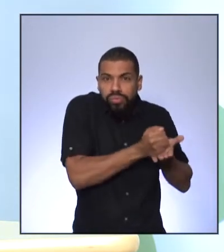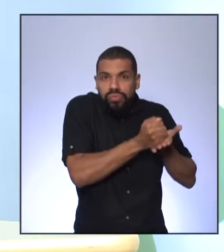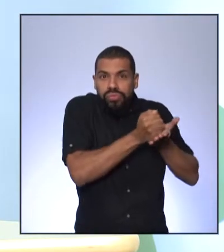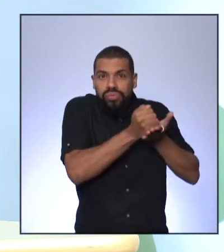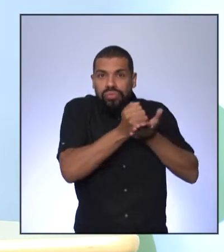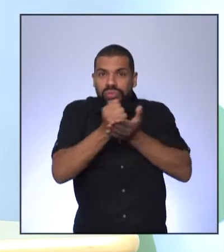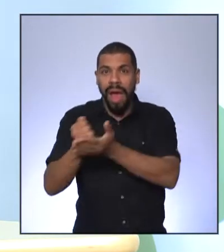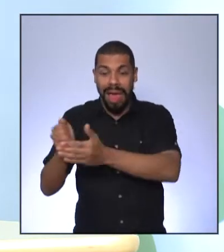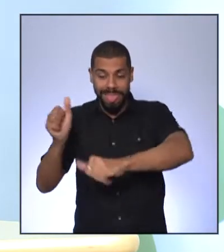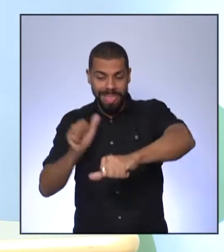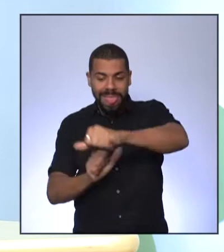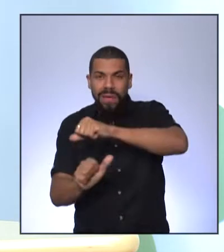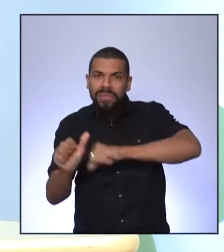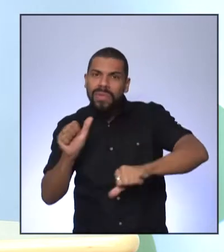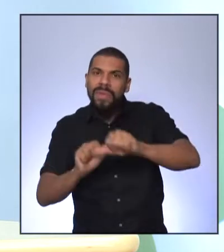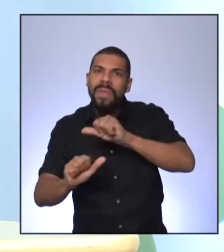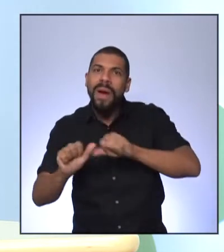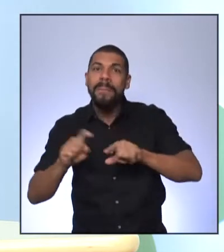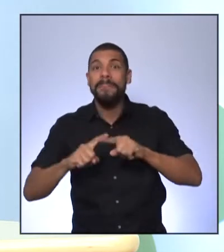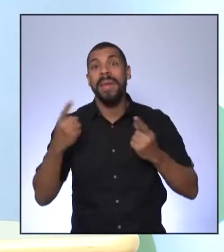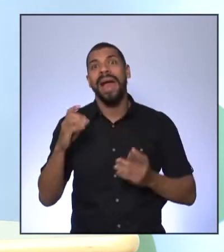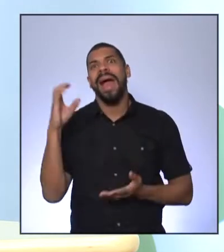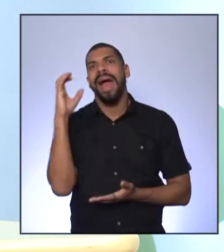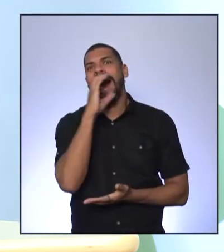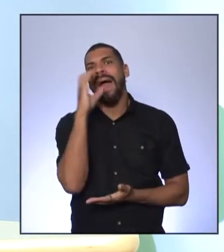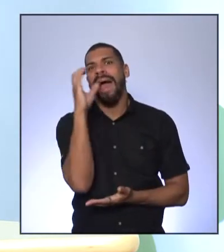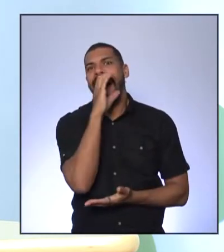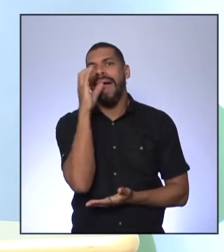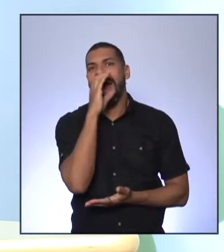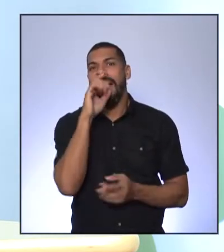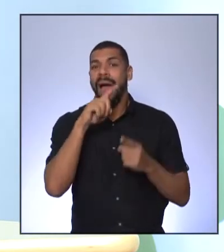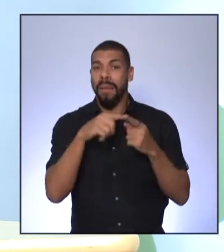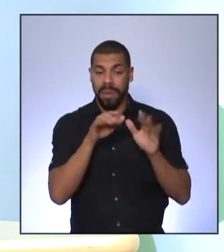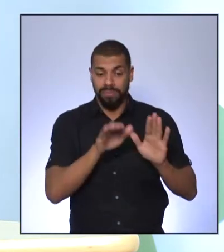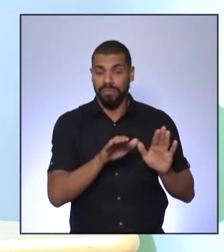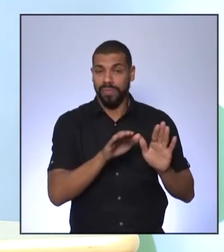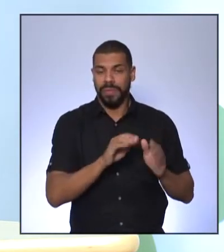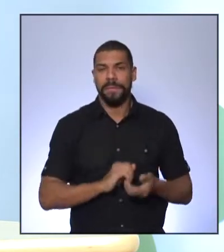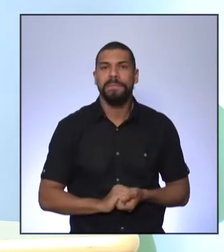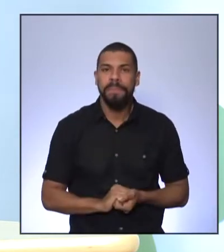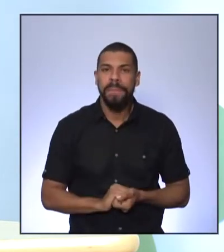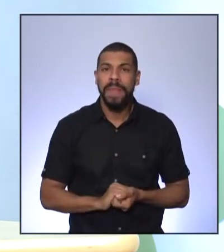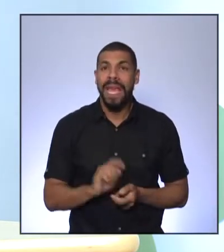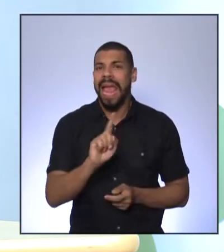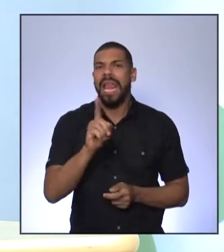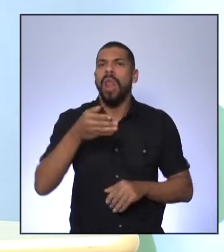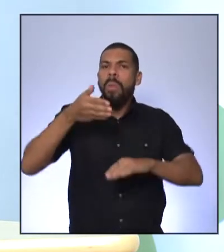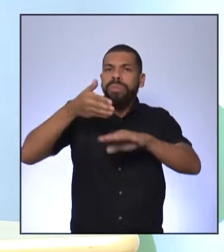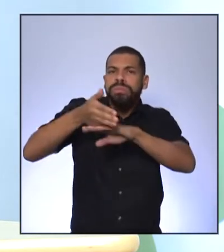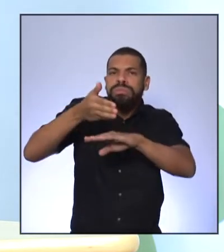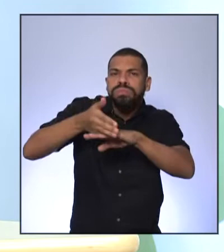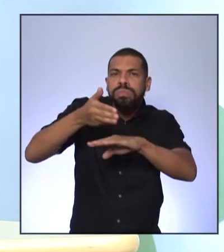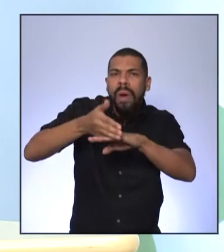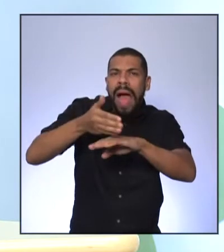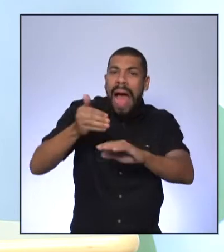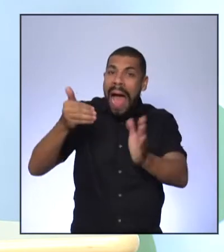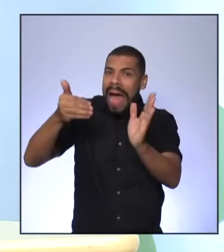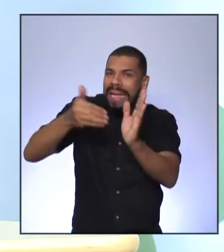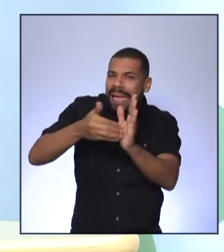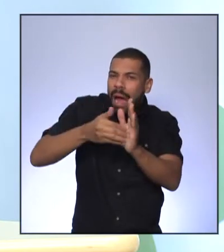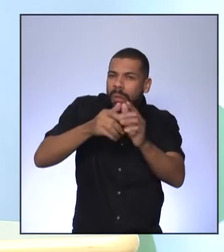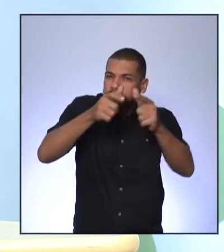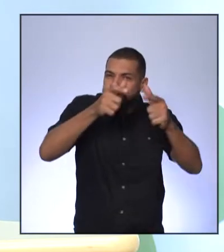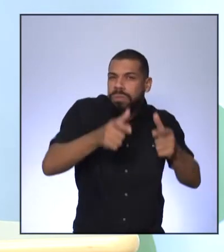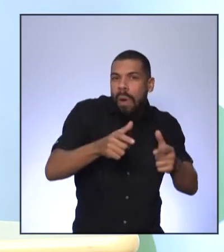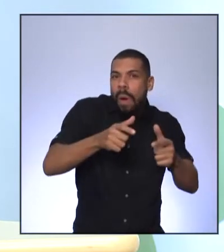com que a transformação ela aconteça mais rápido, só que com ele não acontece nada. Então, ele não participa, ele participa até certa etapa, mas ele